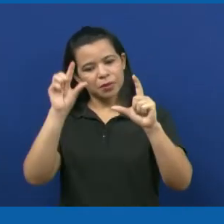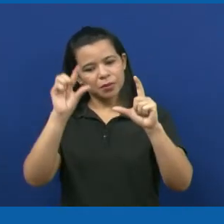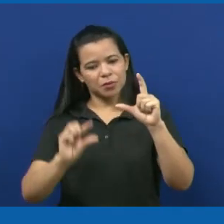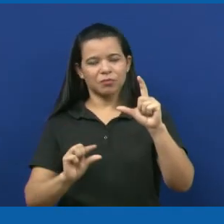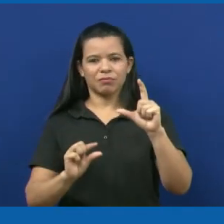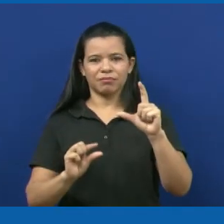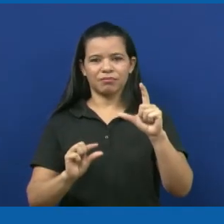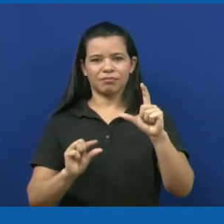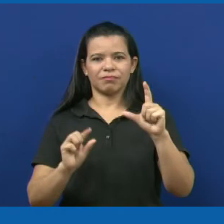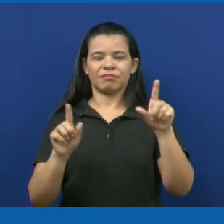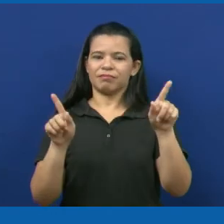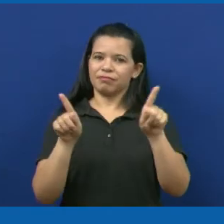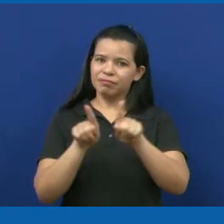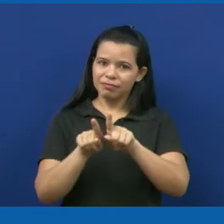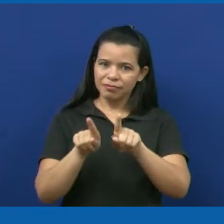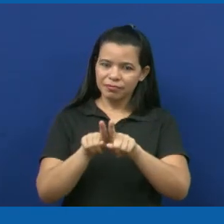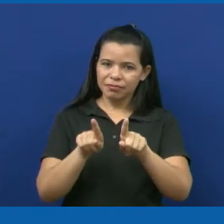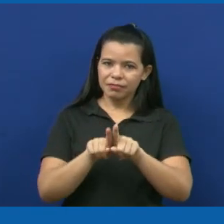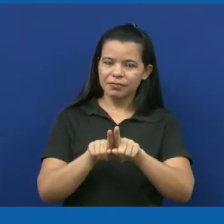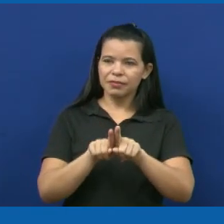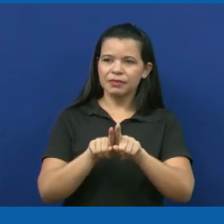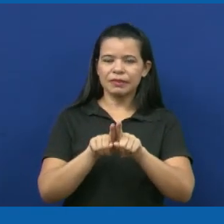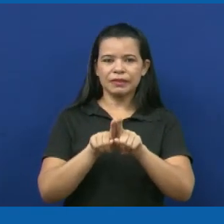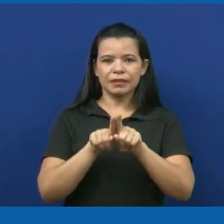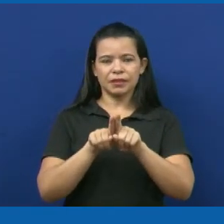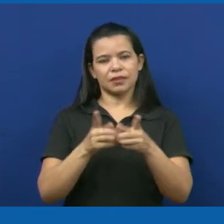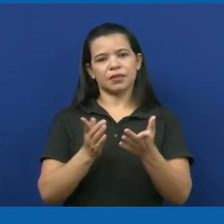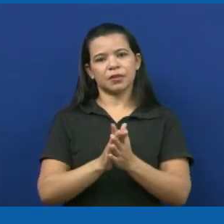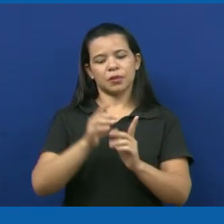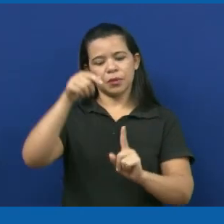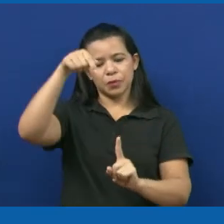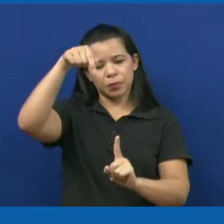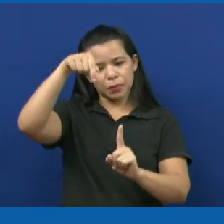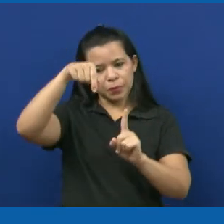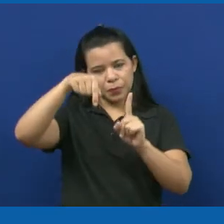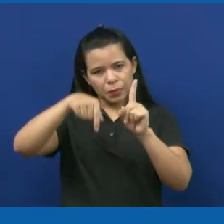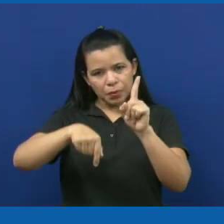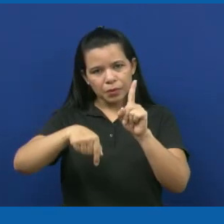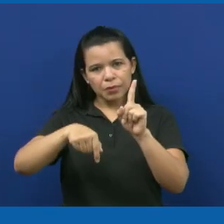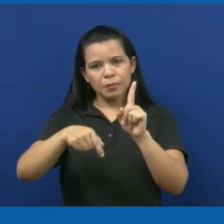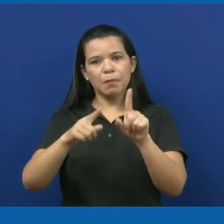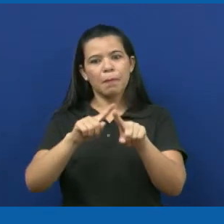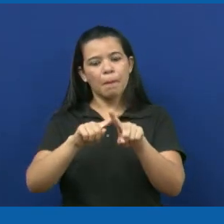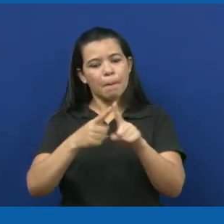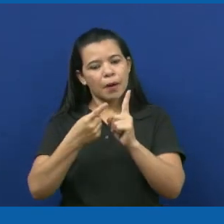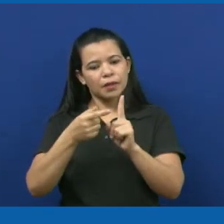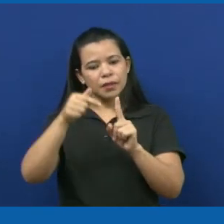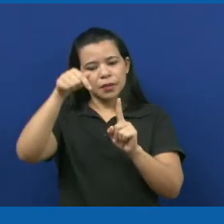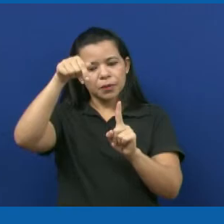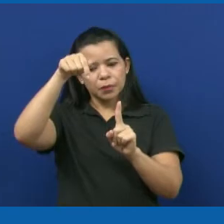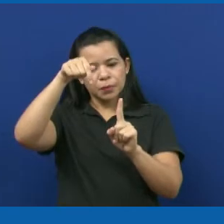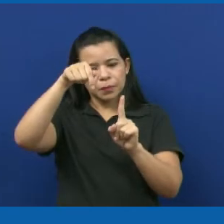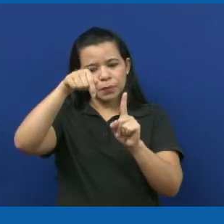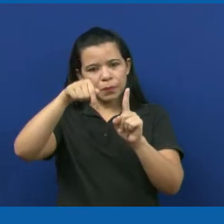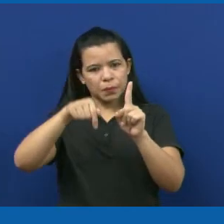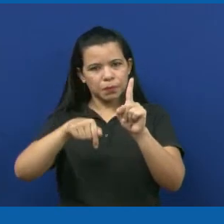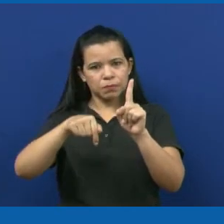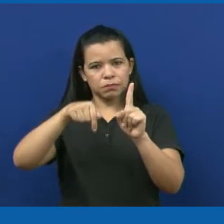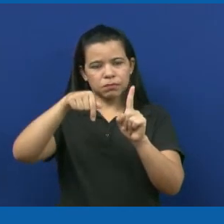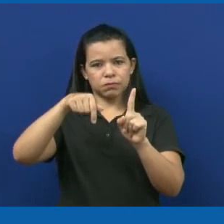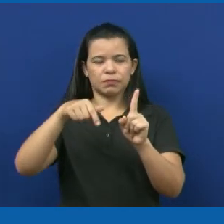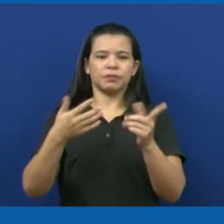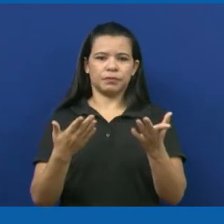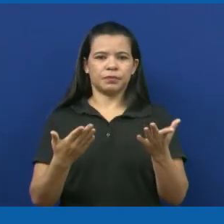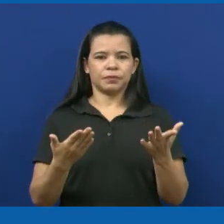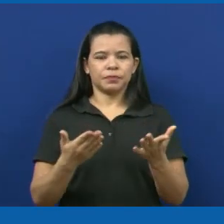isso, essa variação acontece de maneira inversa, de maneira proporcional. Sempre que eu multiplico o valor de uma